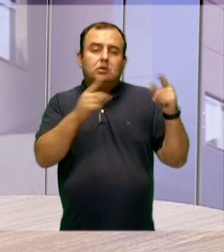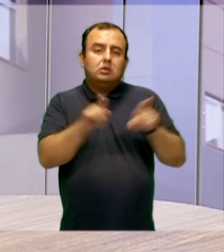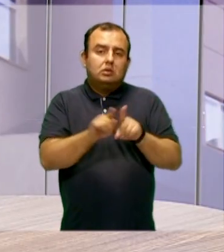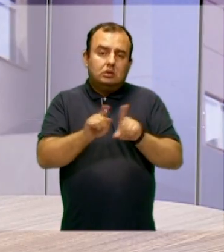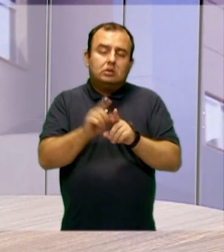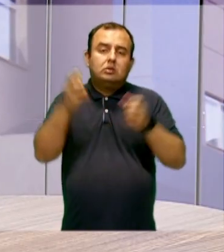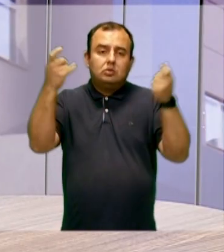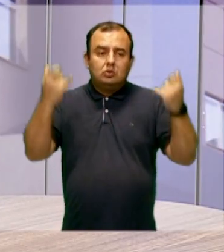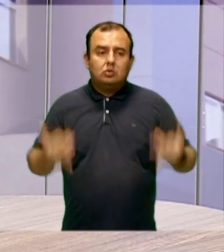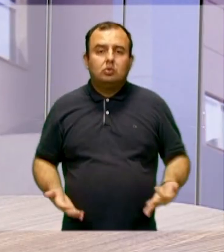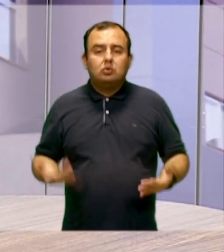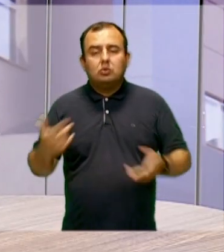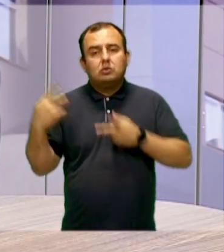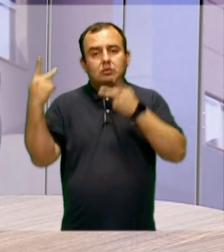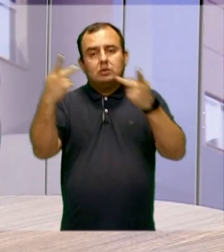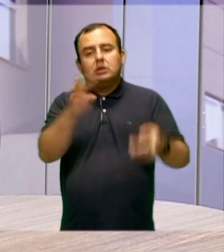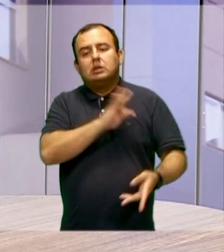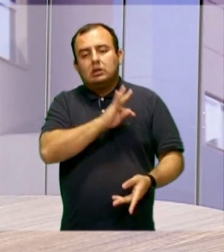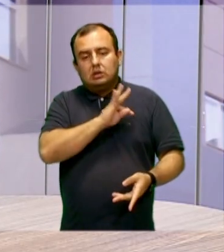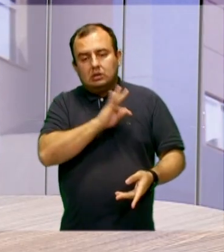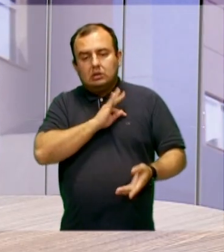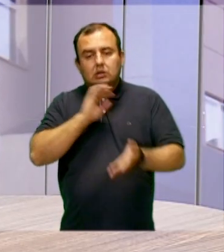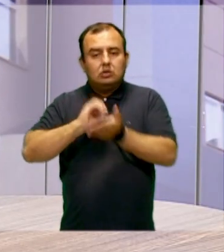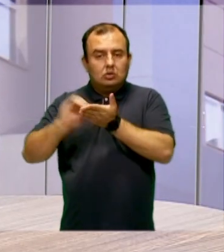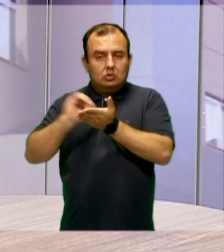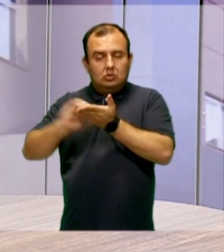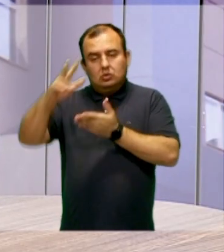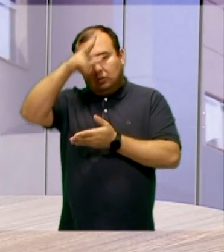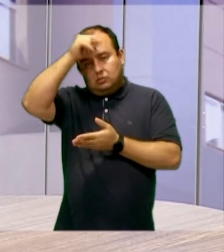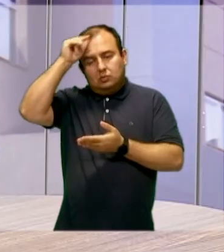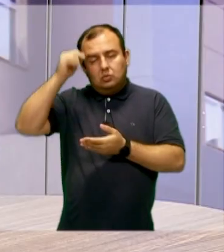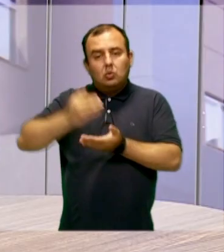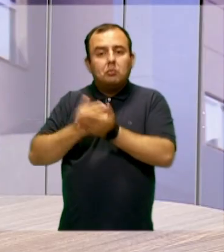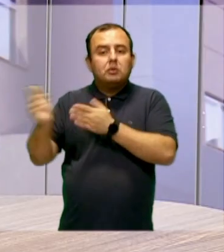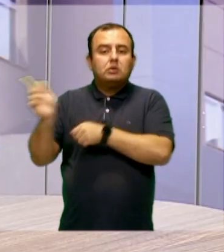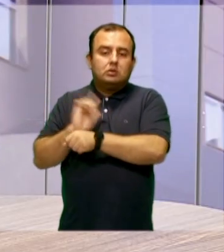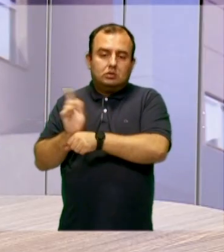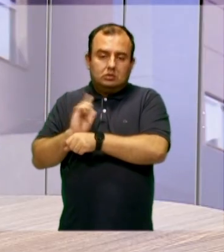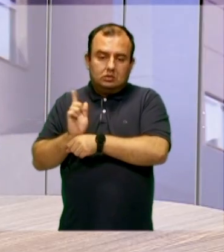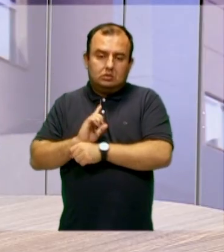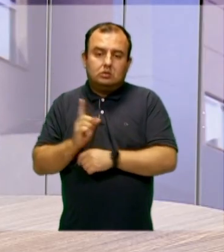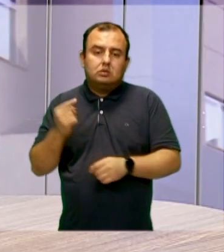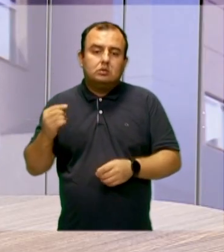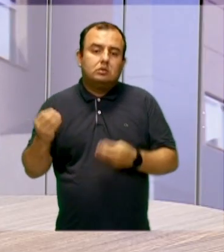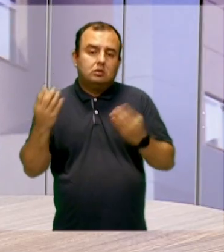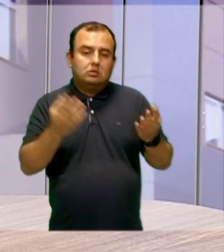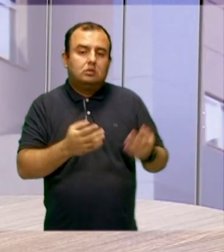eles nos deram, quando a gente fez uma visita técnica até com os secretários, com o prefeito logo no início da gestão, de uma